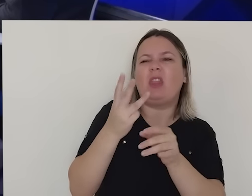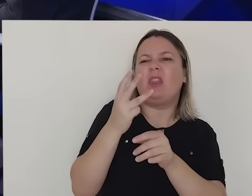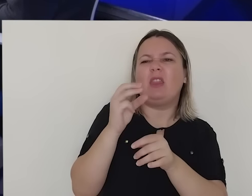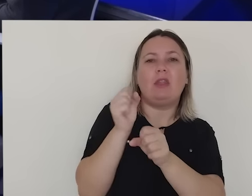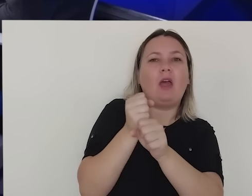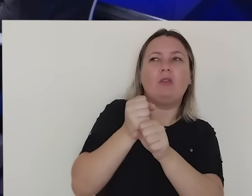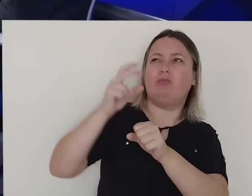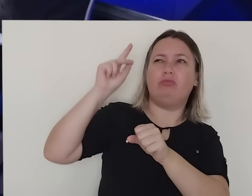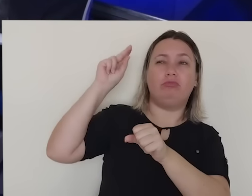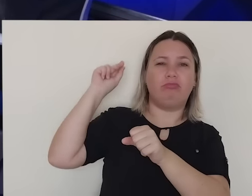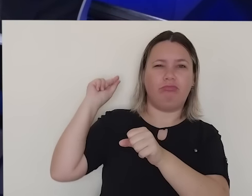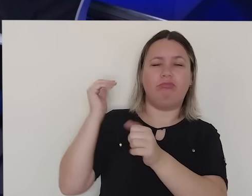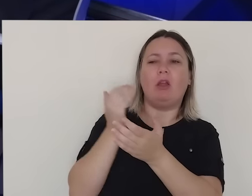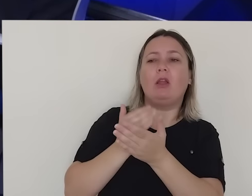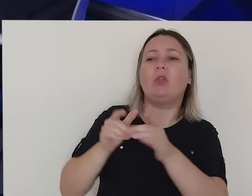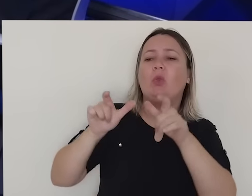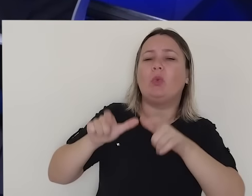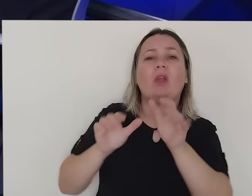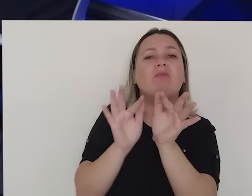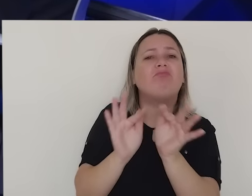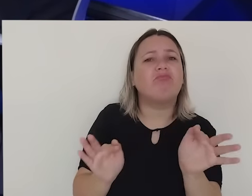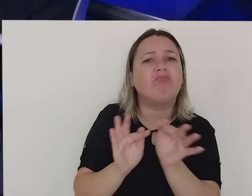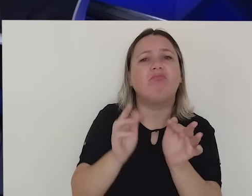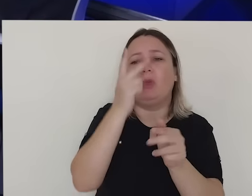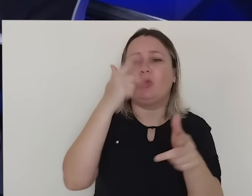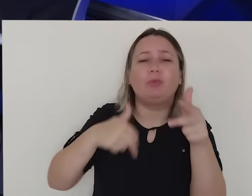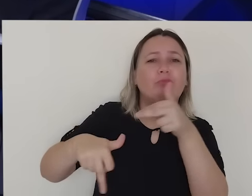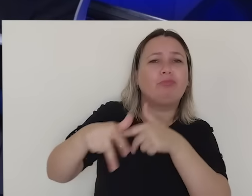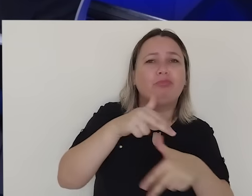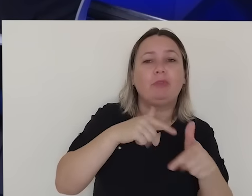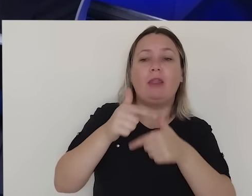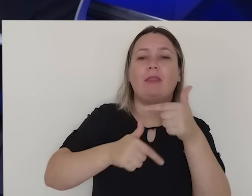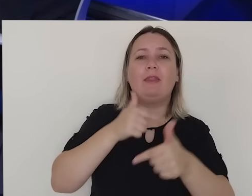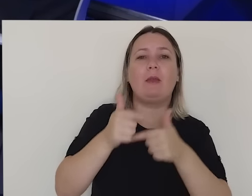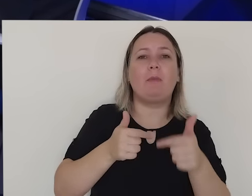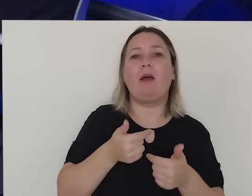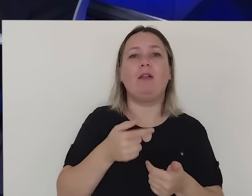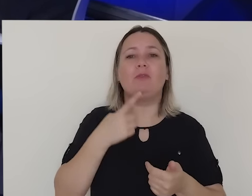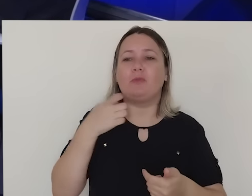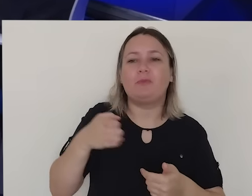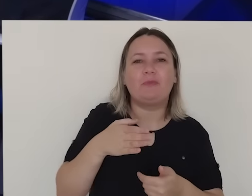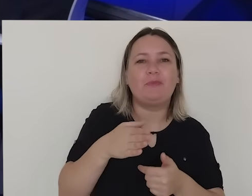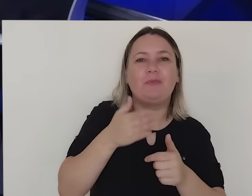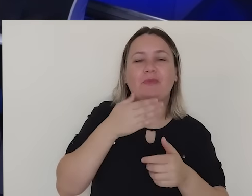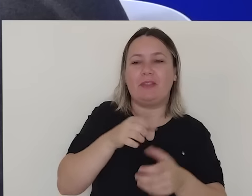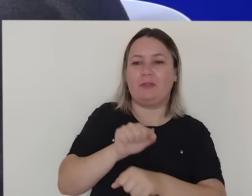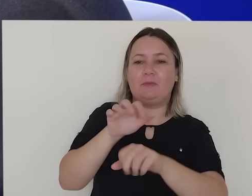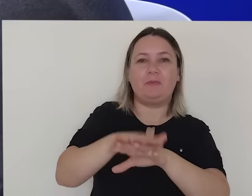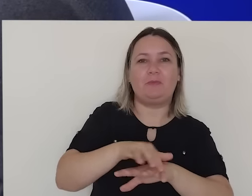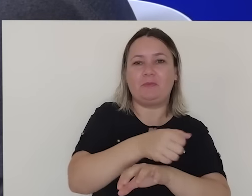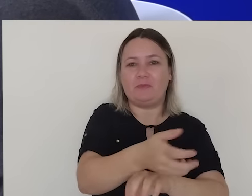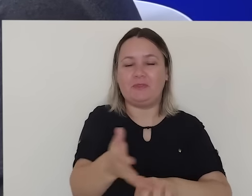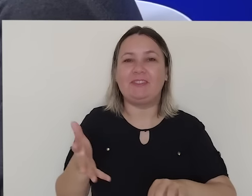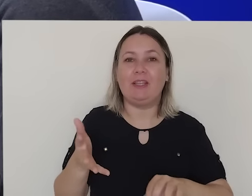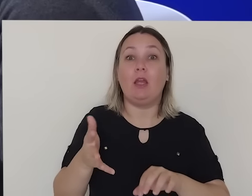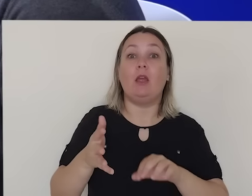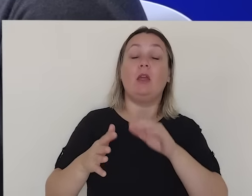desenvolvimento urbano e tecnológico eh naquele núcleo né ela nasceu no que hoje eles chamam do Vale do Silício Brasileiro né